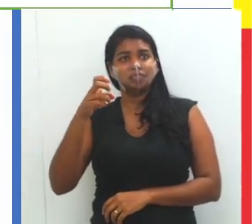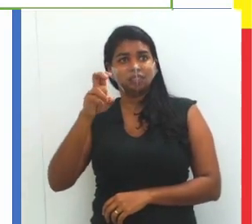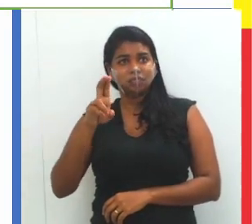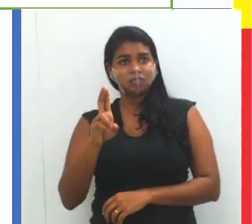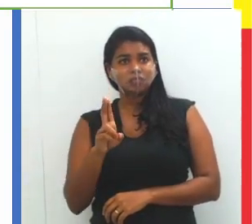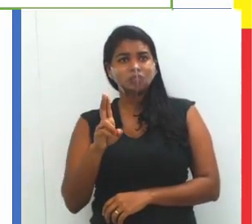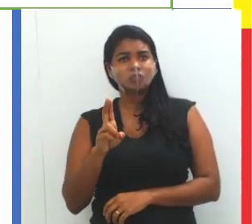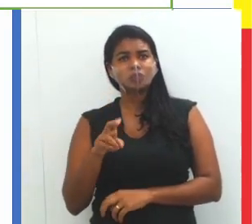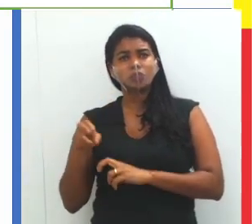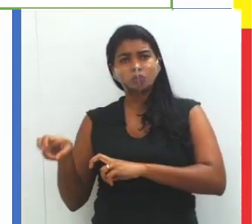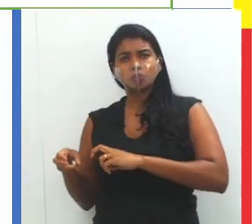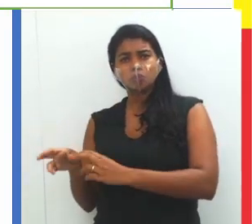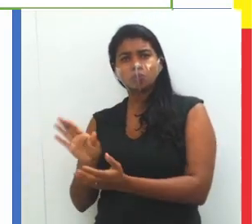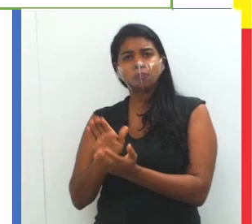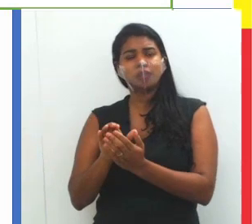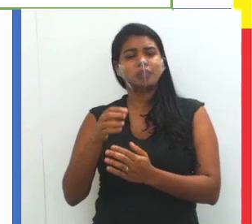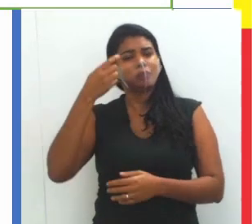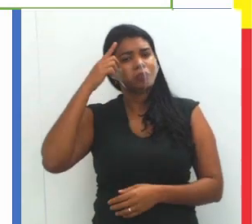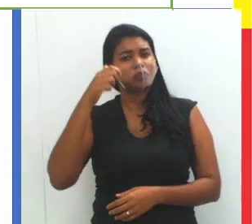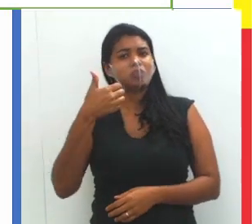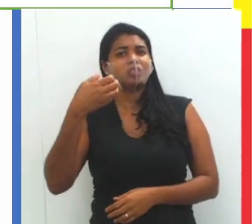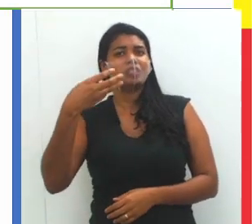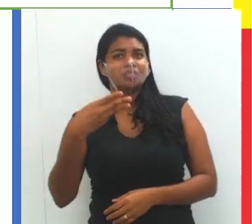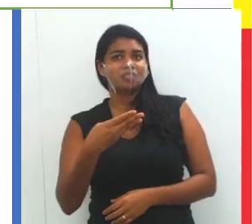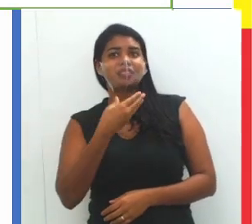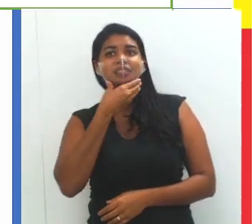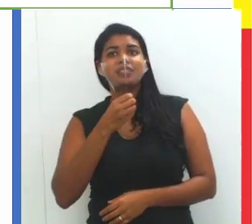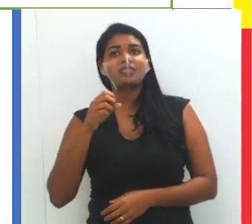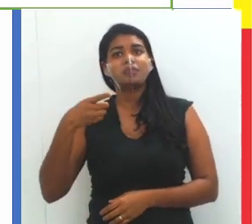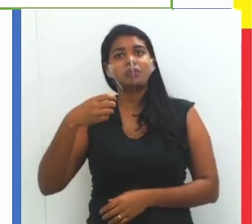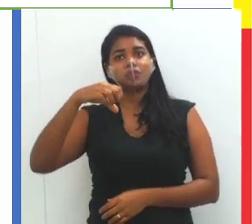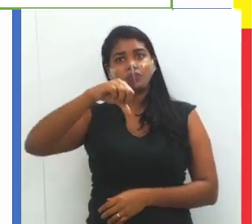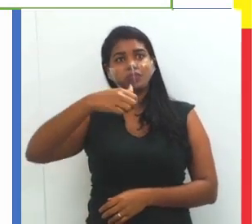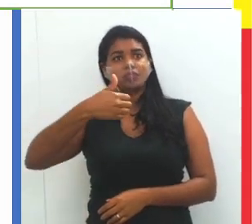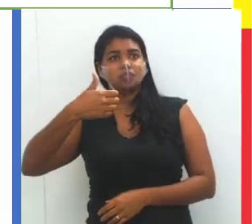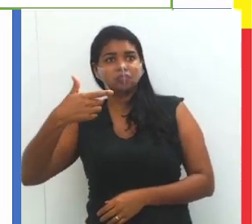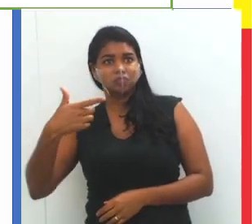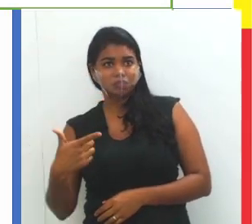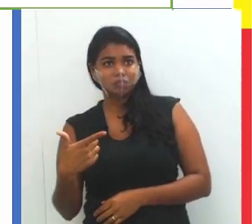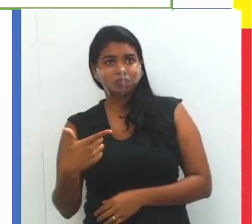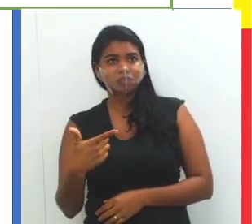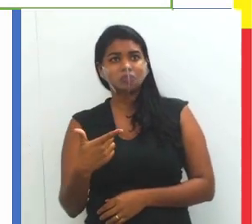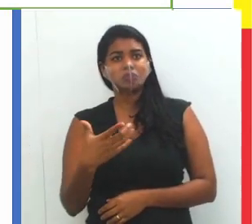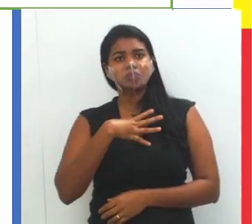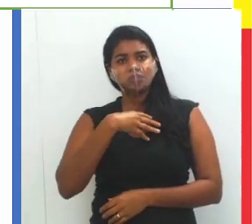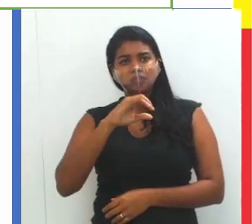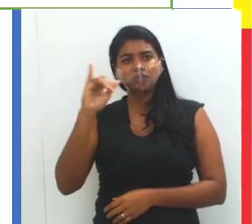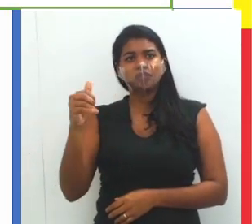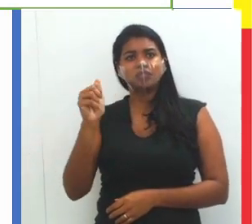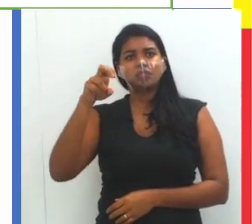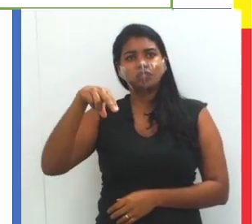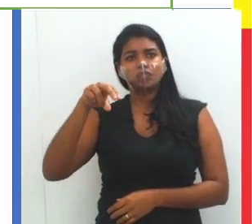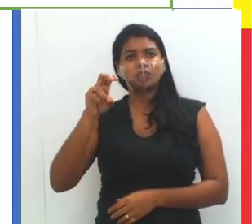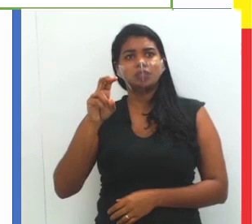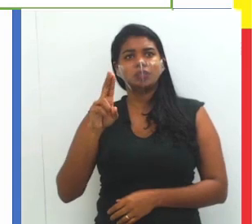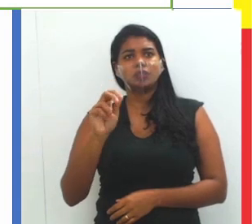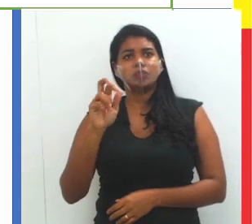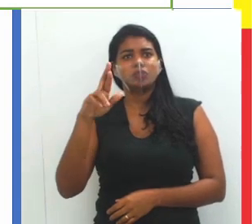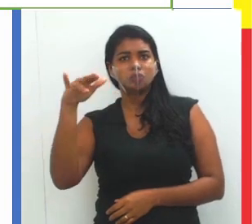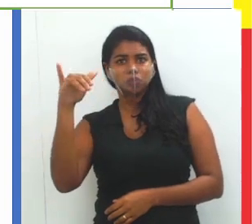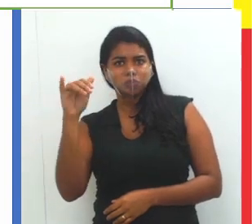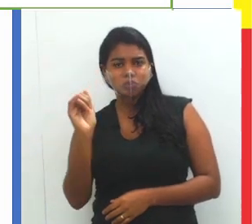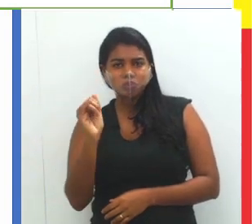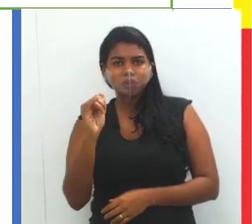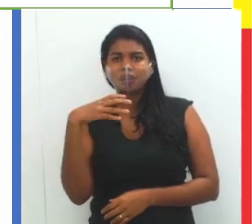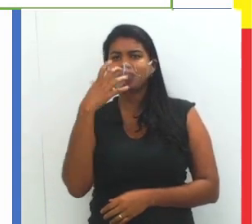de Pernambuco, no dia 13 de dezembro de 1912. Interessante que ele era filho de